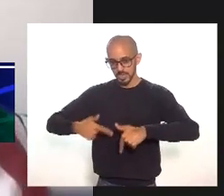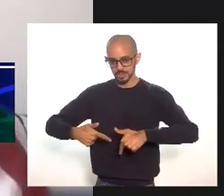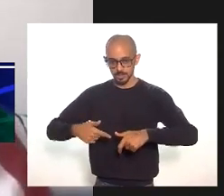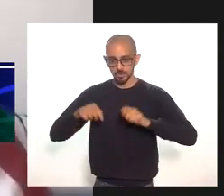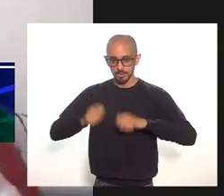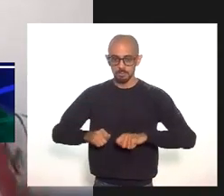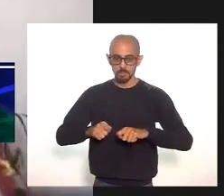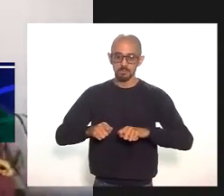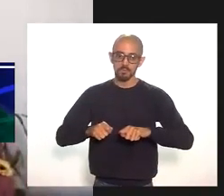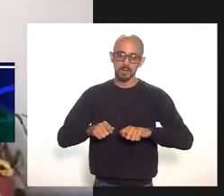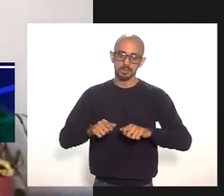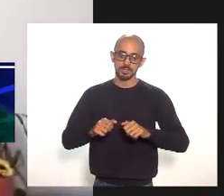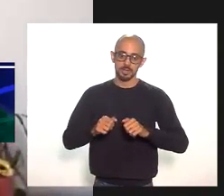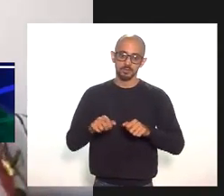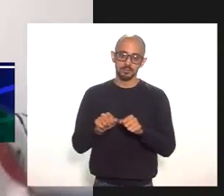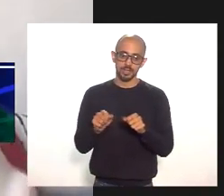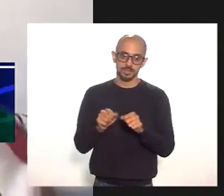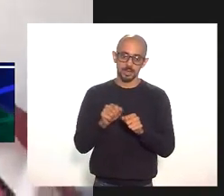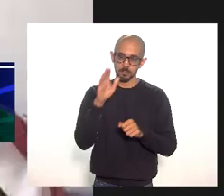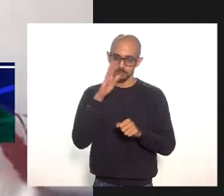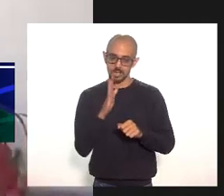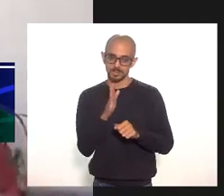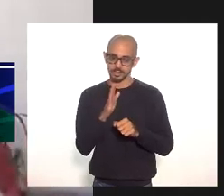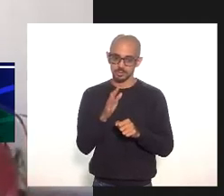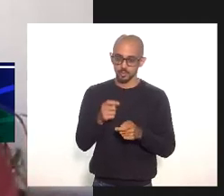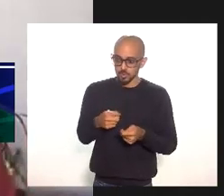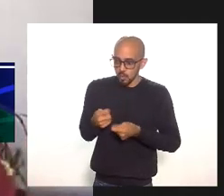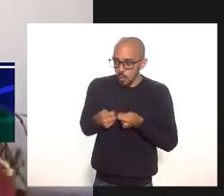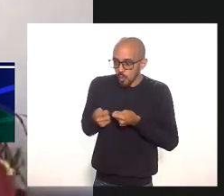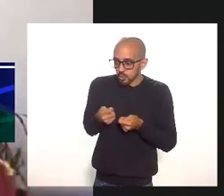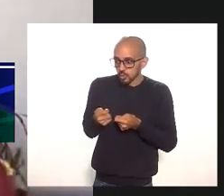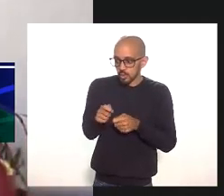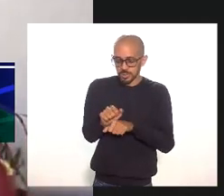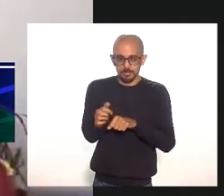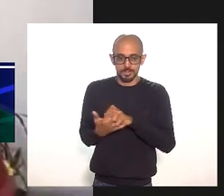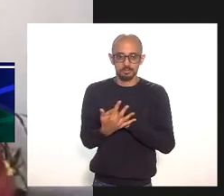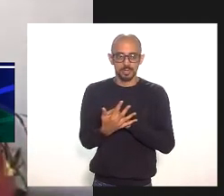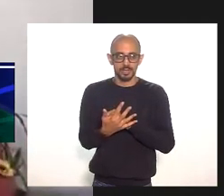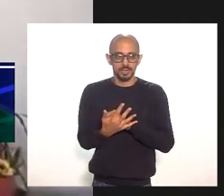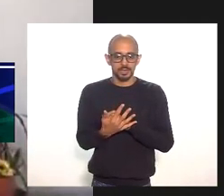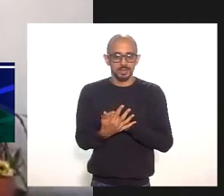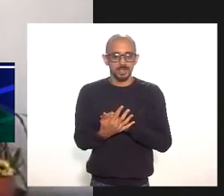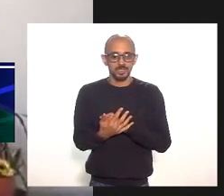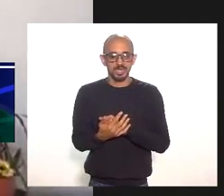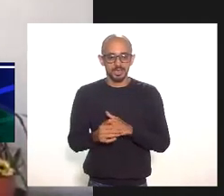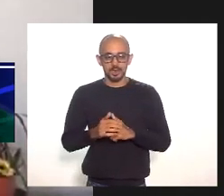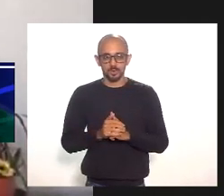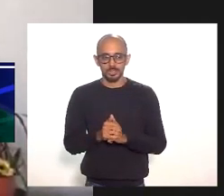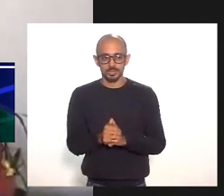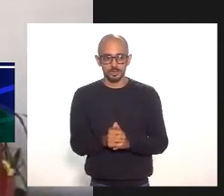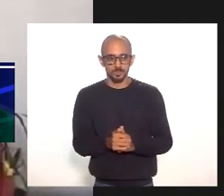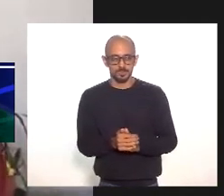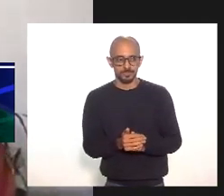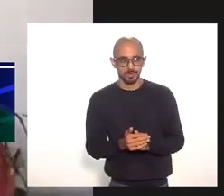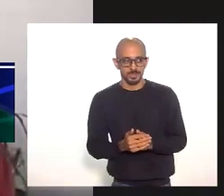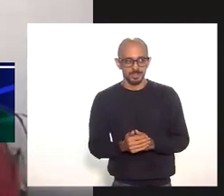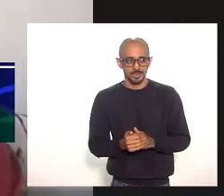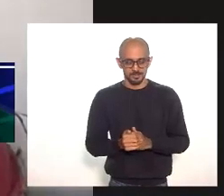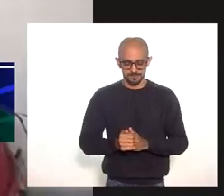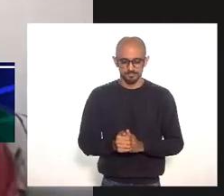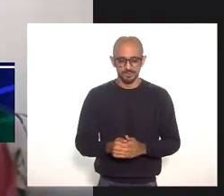Brasil uma perspectiva de controle da pandemia. Pelo contrário, a gente está tendo, nesse momento, 4